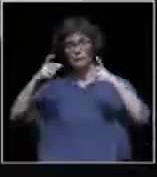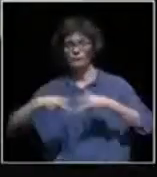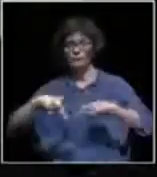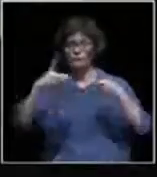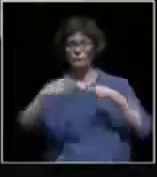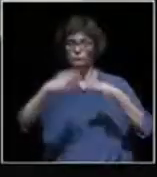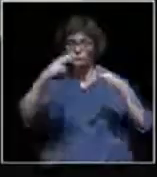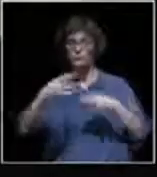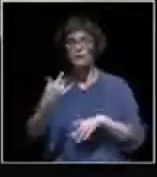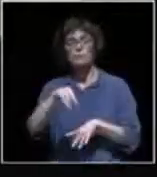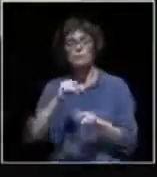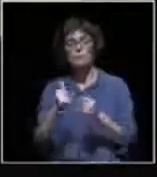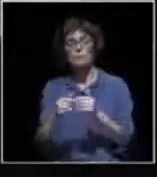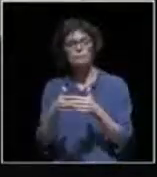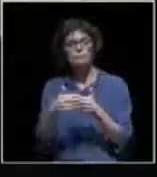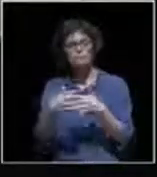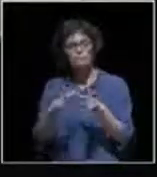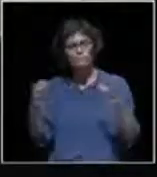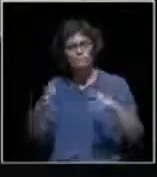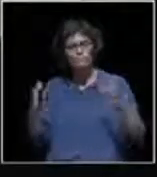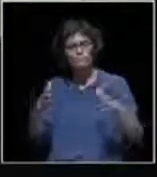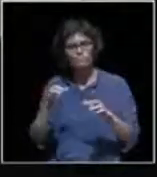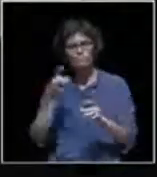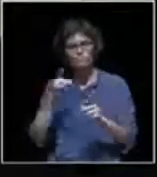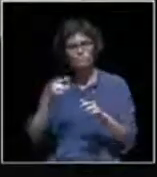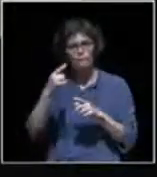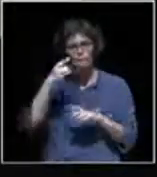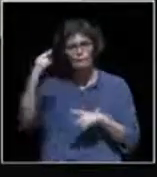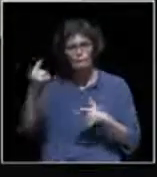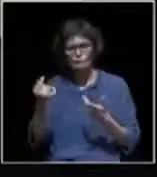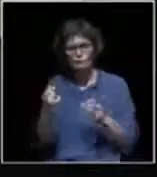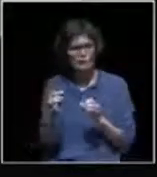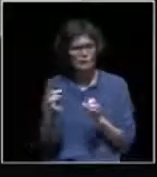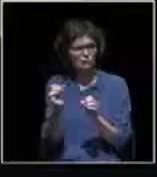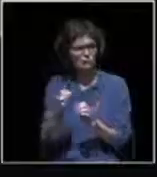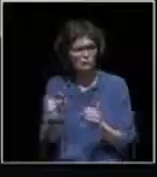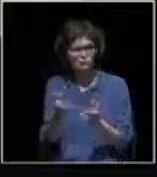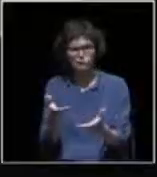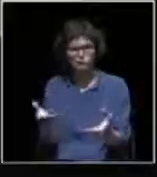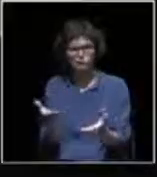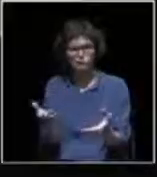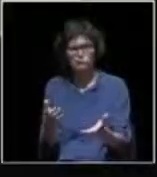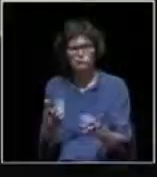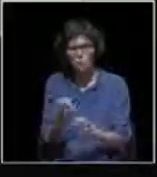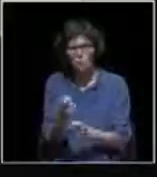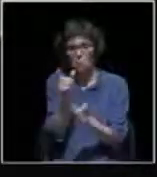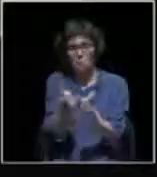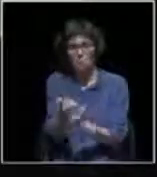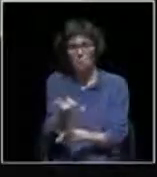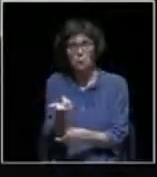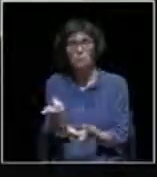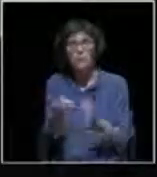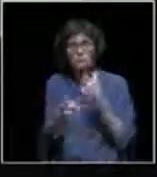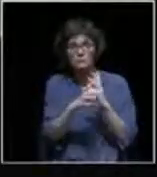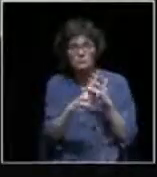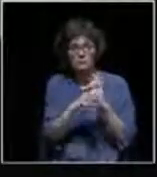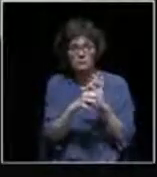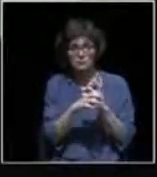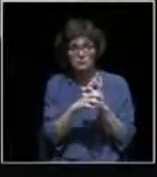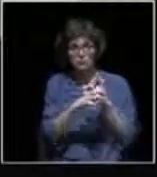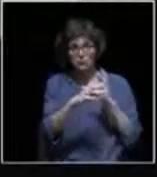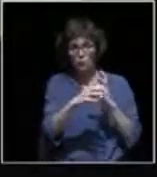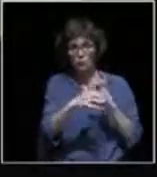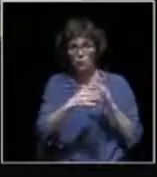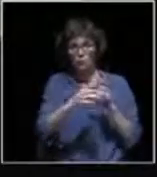maioria das viagens têm estado quase vazias, de tal modo que a Carris já substituiu os autocarros de dimensão normal pelos